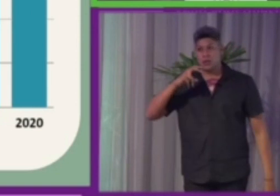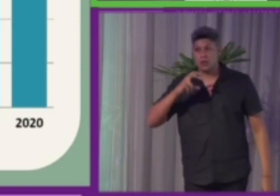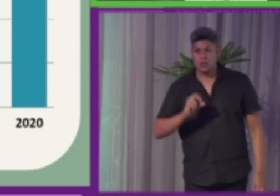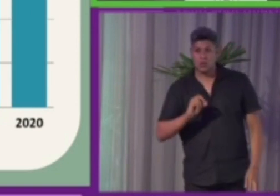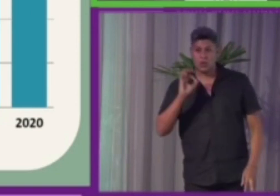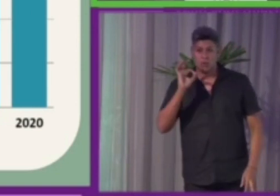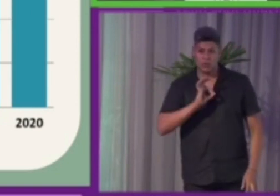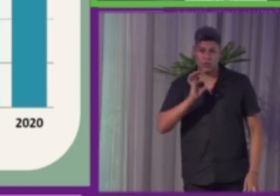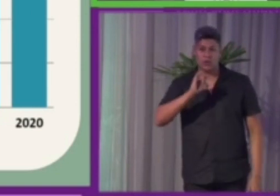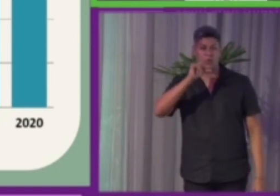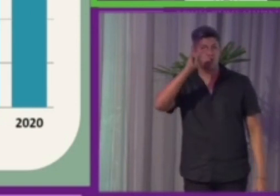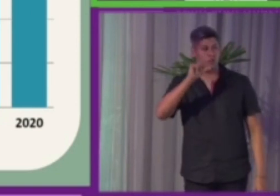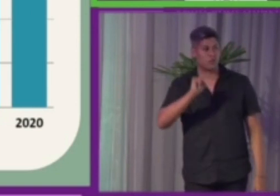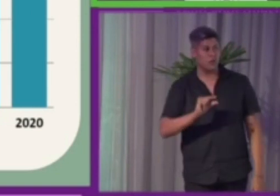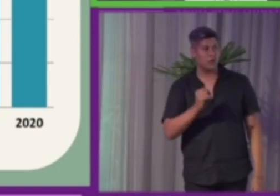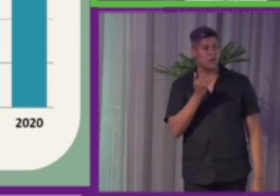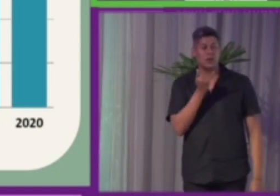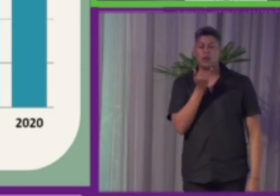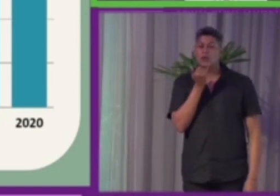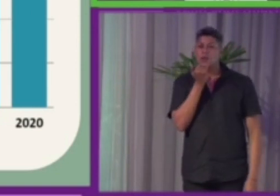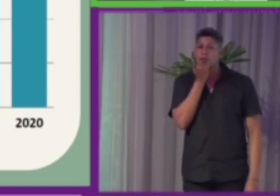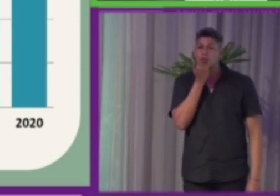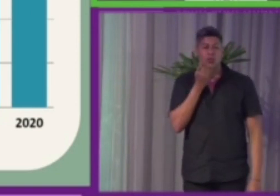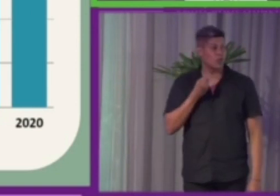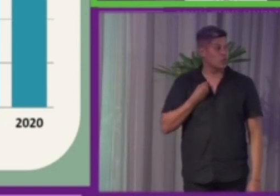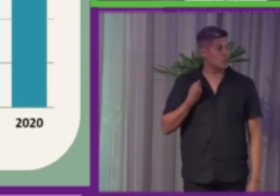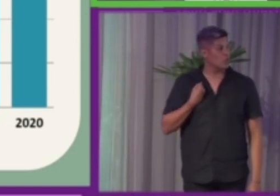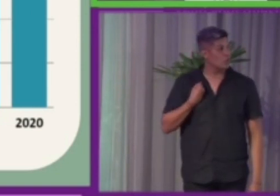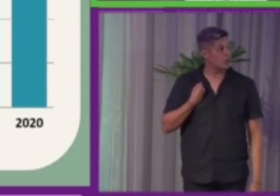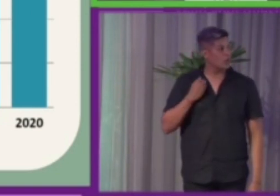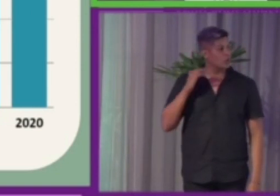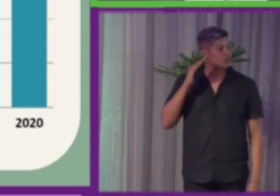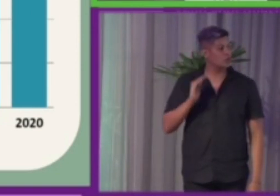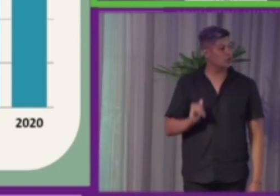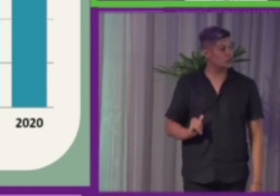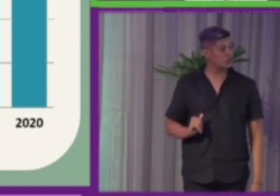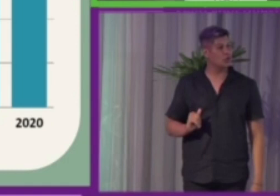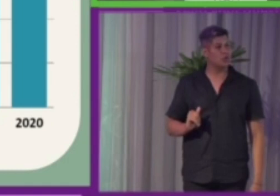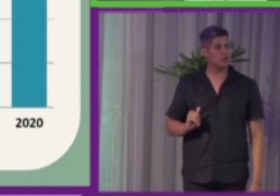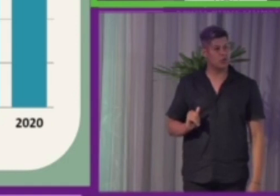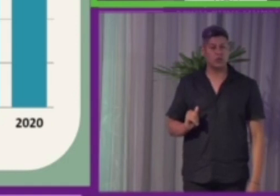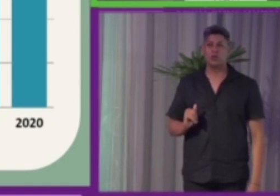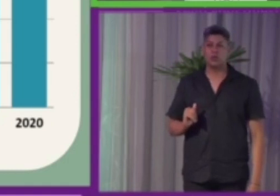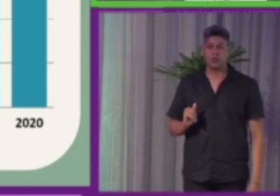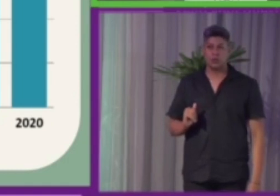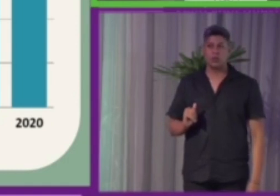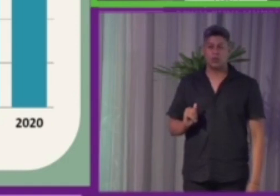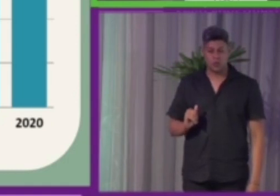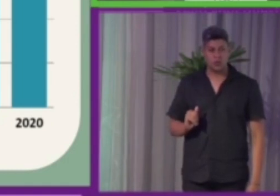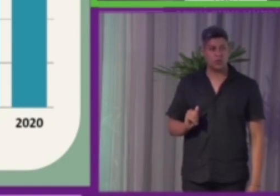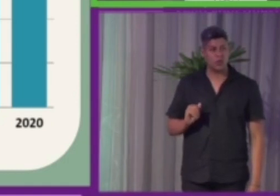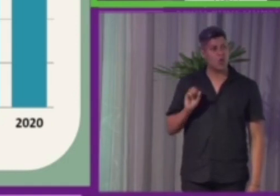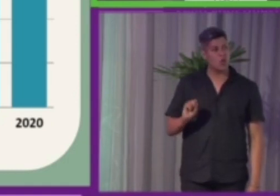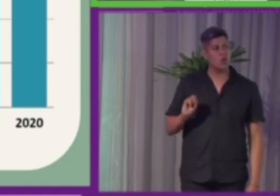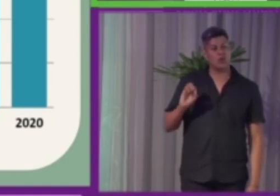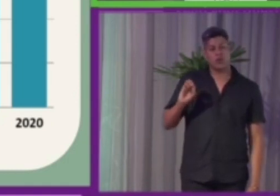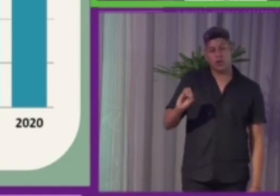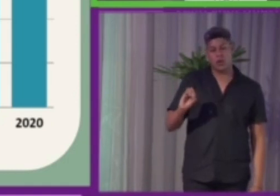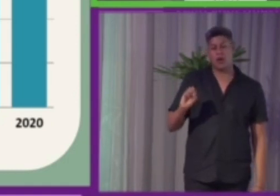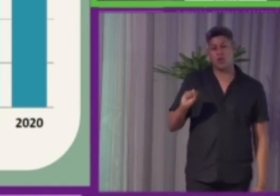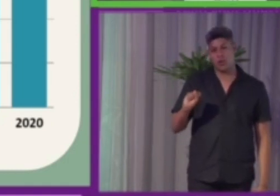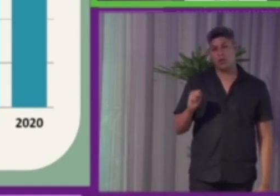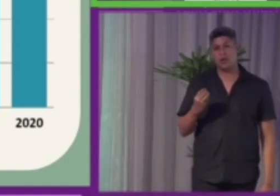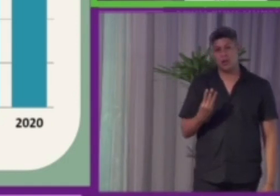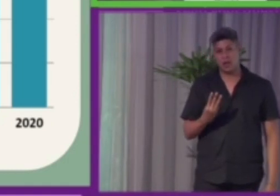50%, desculpe que não está aparecendo o número, desconfigurou um pouco aqui meu slide aqui nessa passagem, passou para